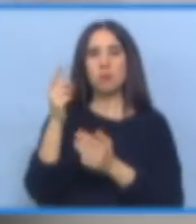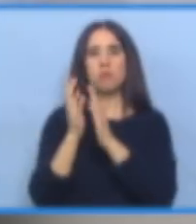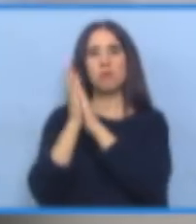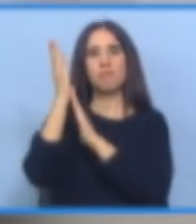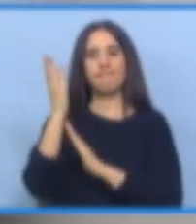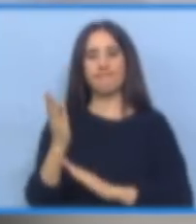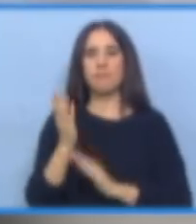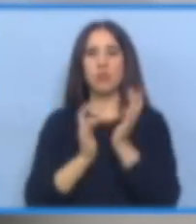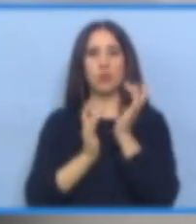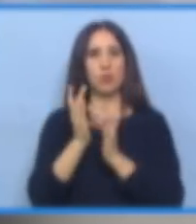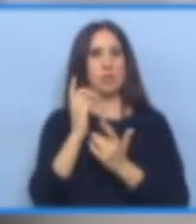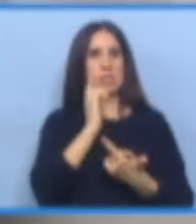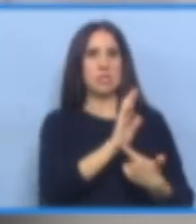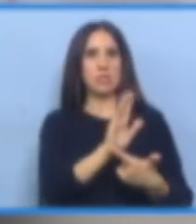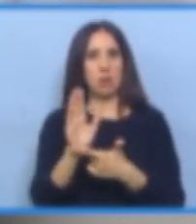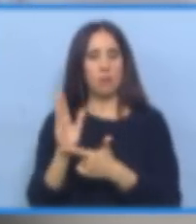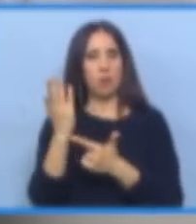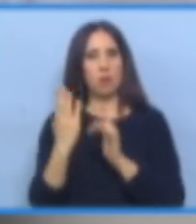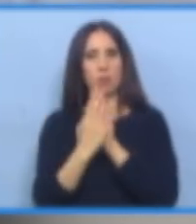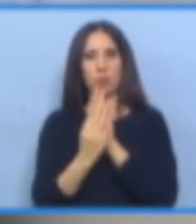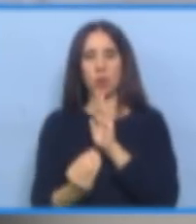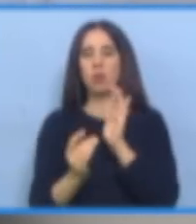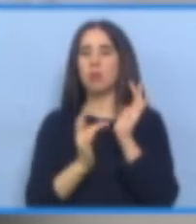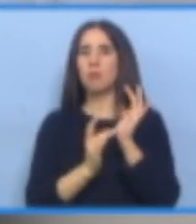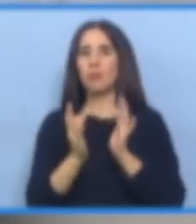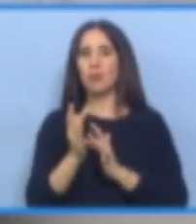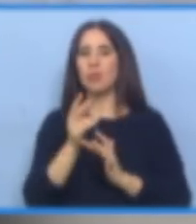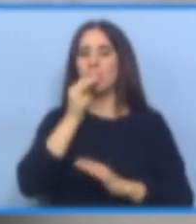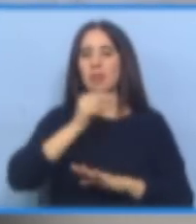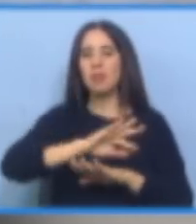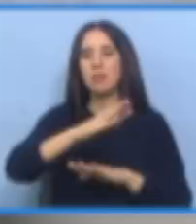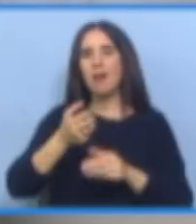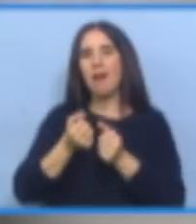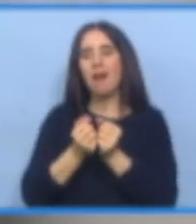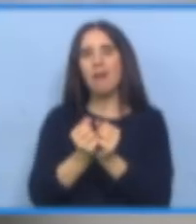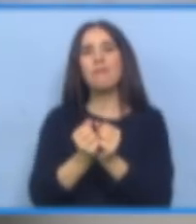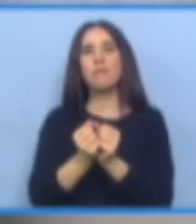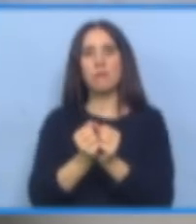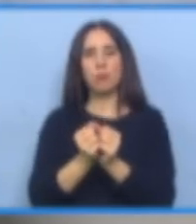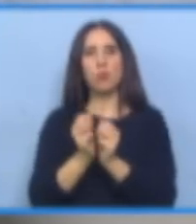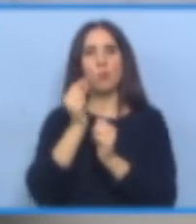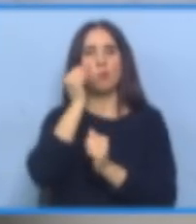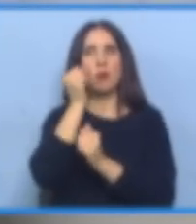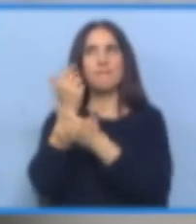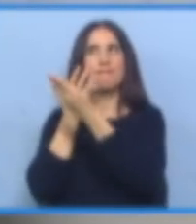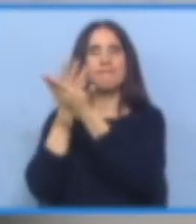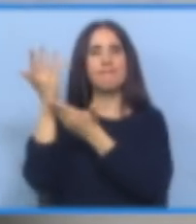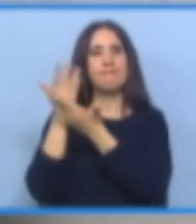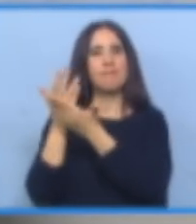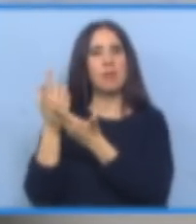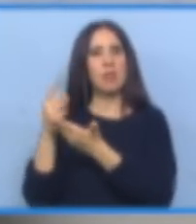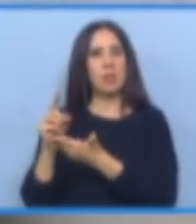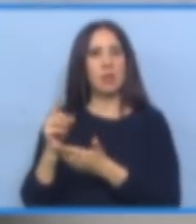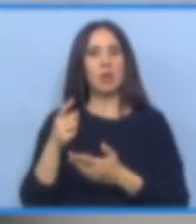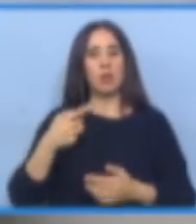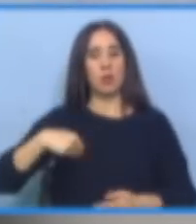de escuta. Jesus também recolhe-se no deserto para escutar a vontade do Pai. E nós,